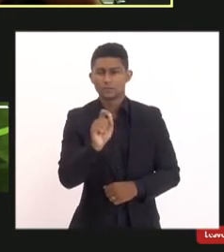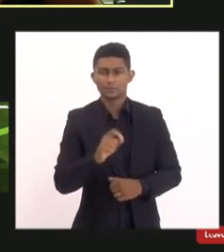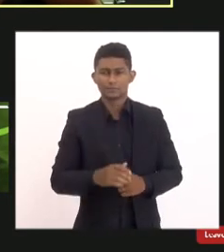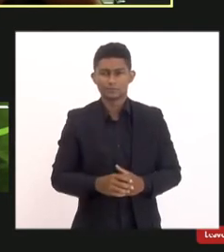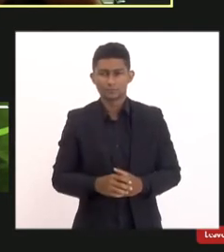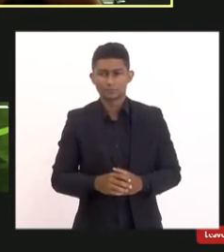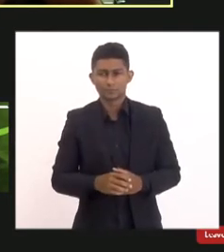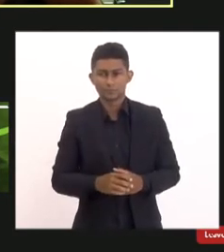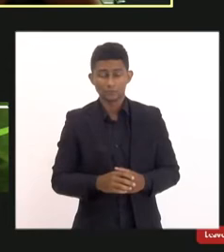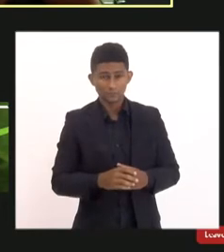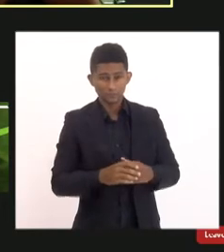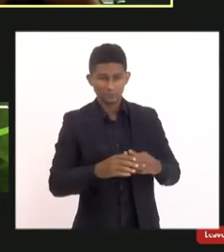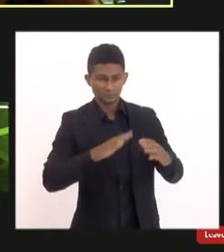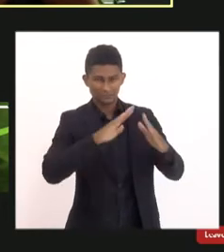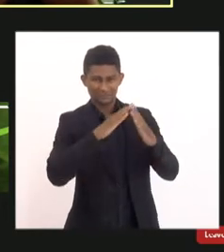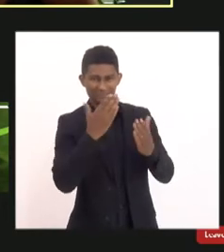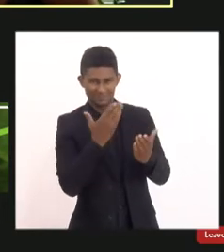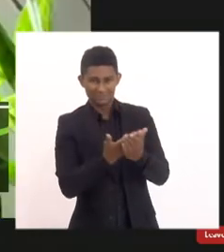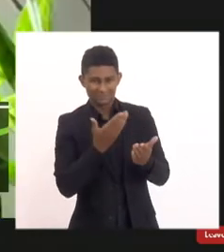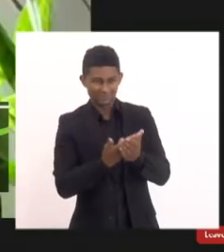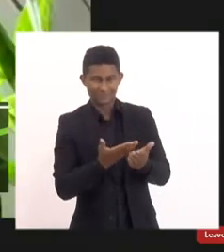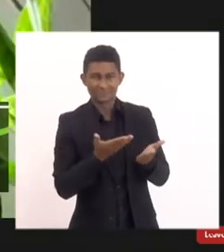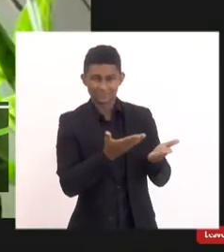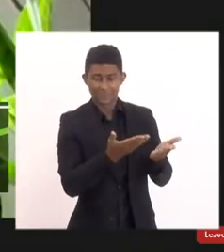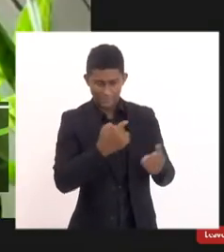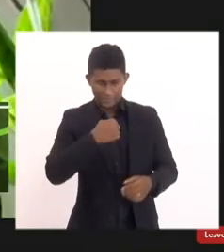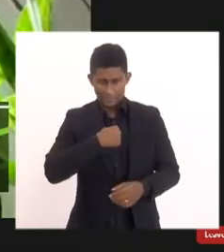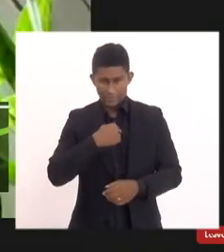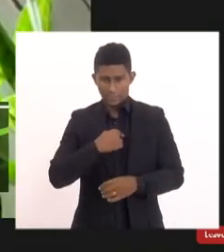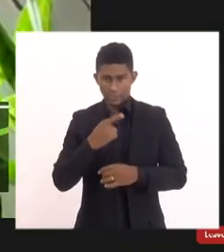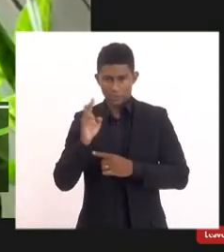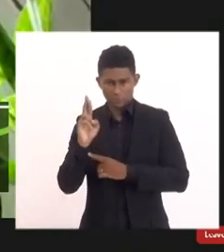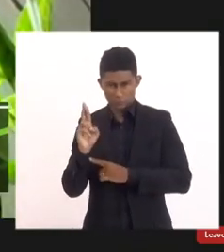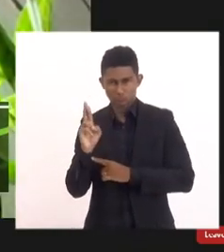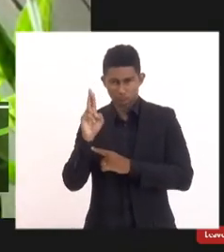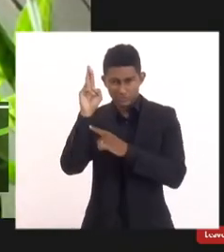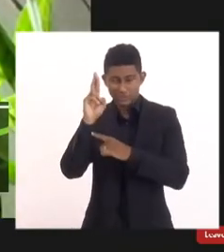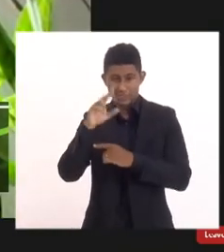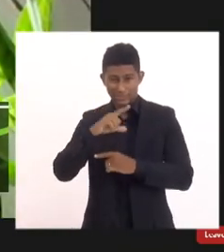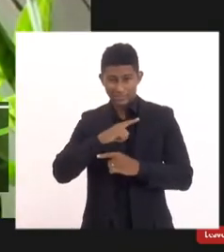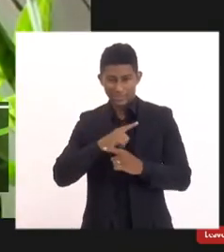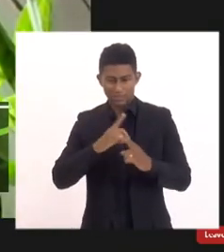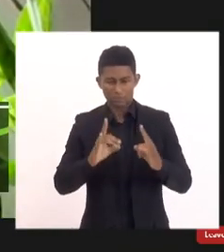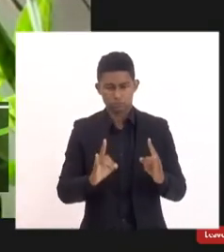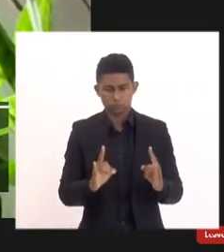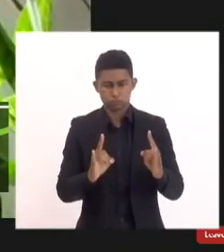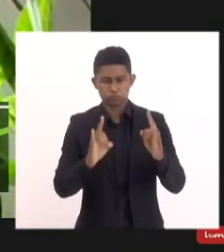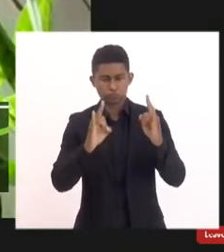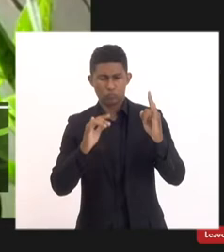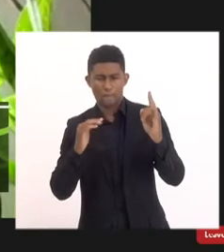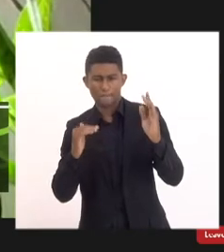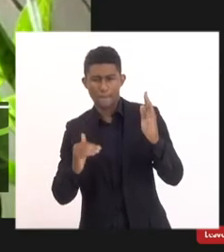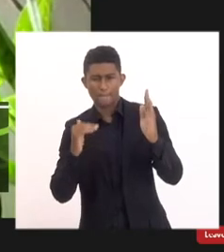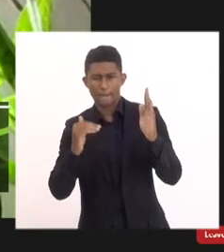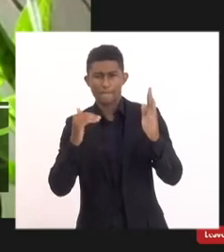A escola que eu sou gestora, ela tem 5 andares,